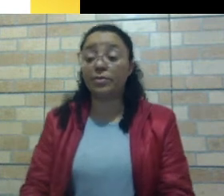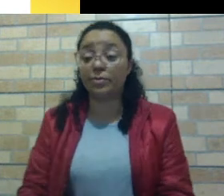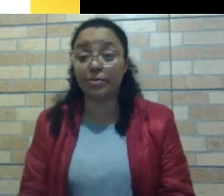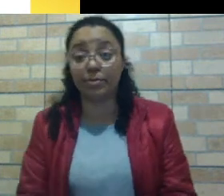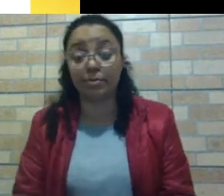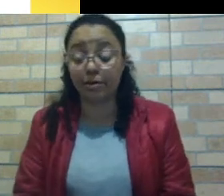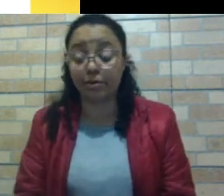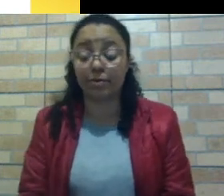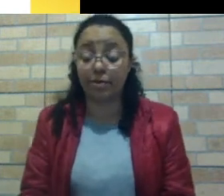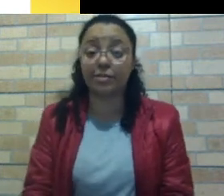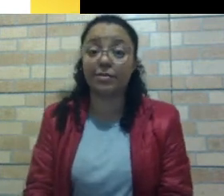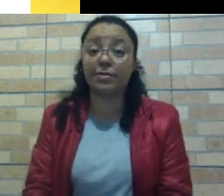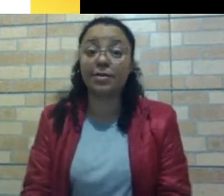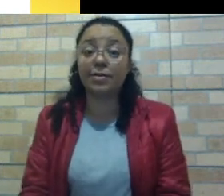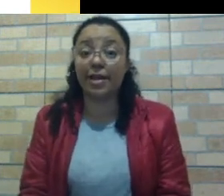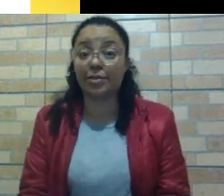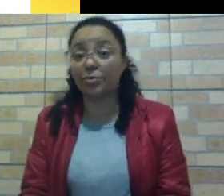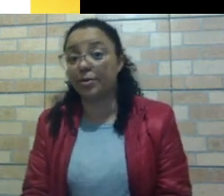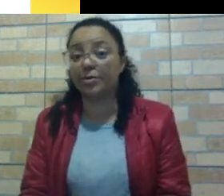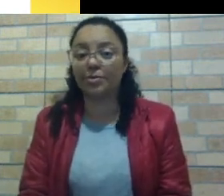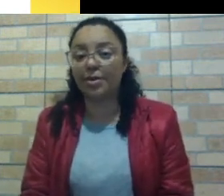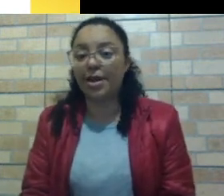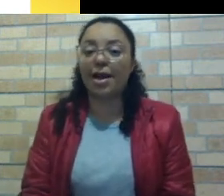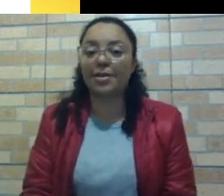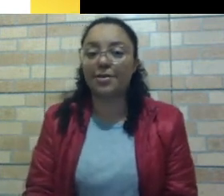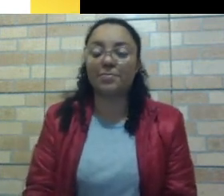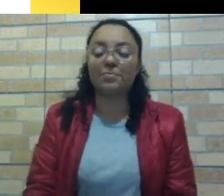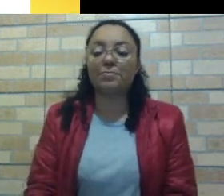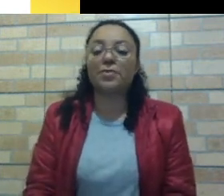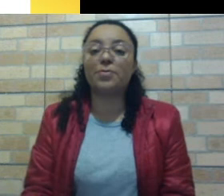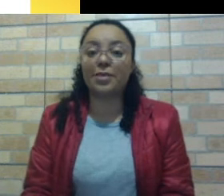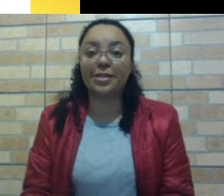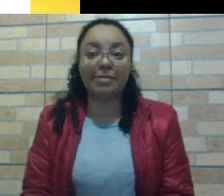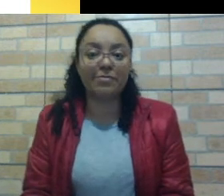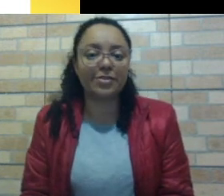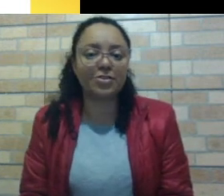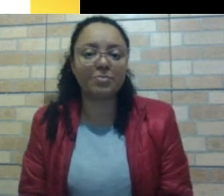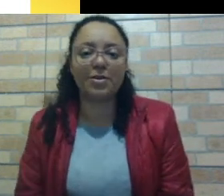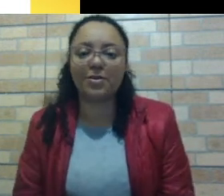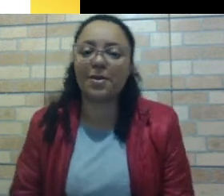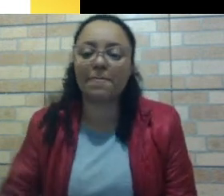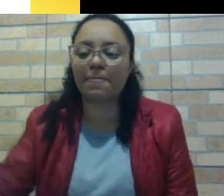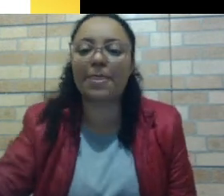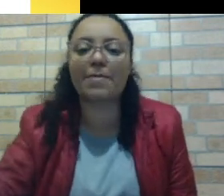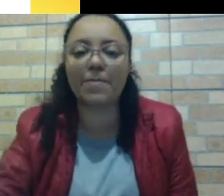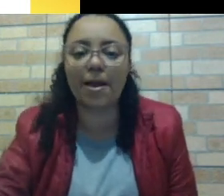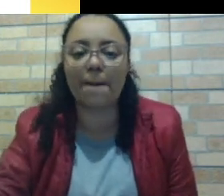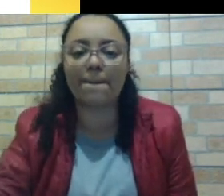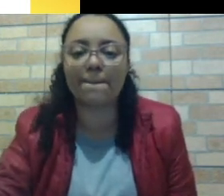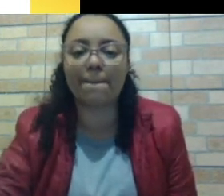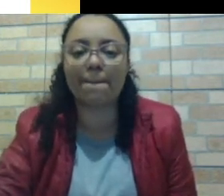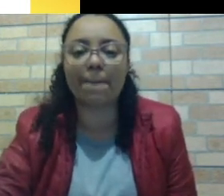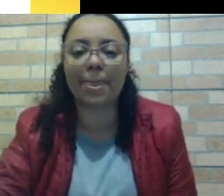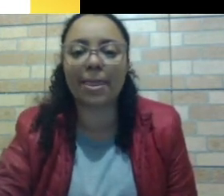vamos ver o Michael Winslow, né, atuando aí. Com o que ele sabe fazer de melhor, né? Vamos